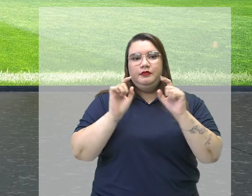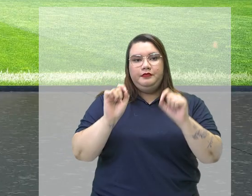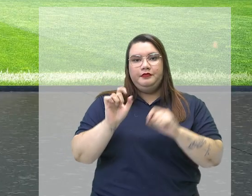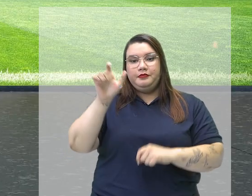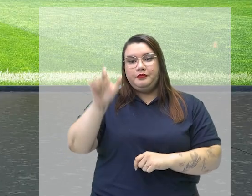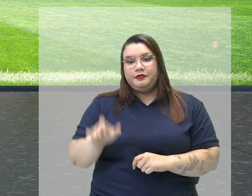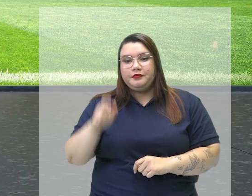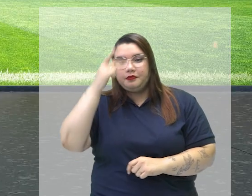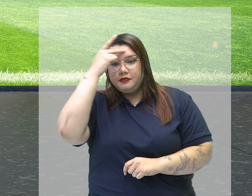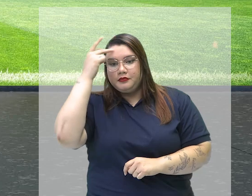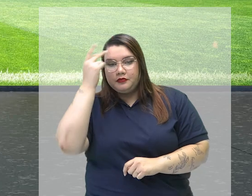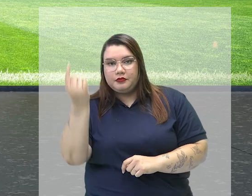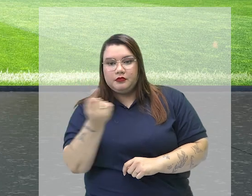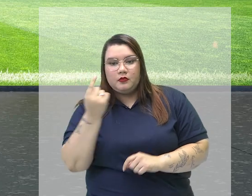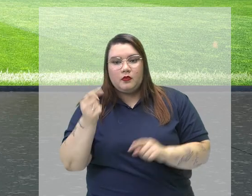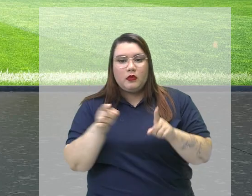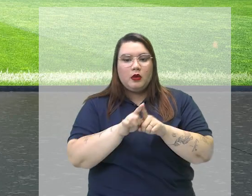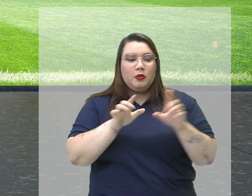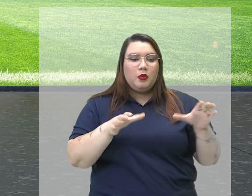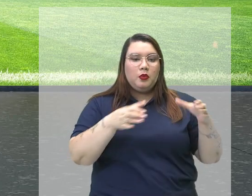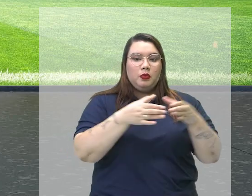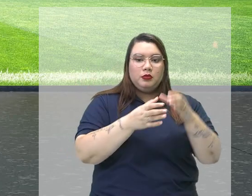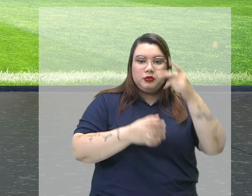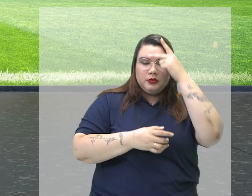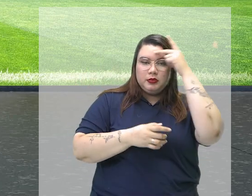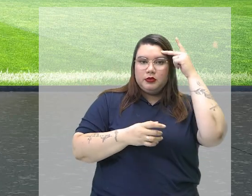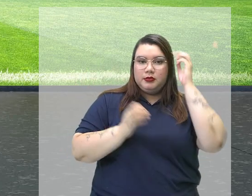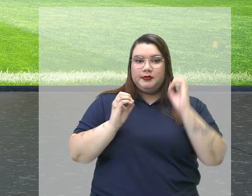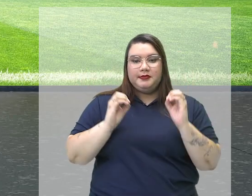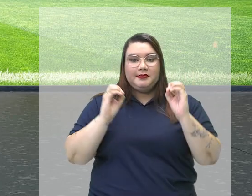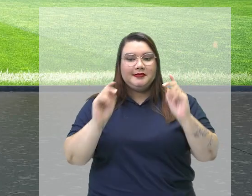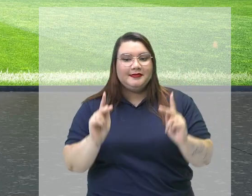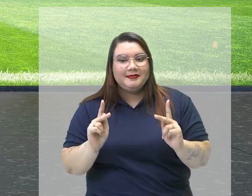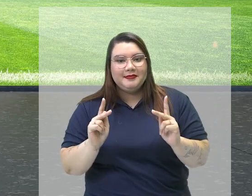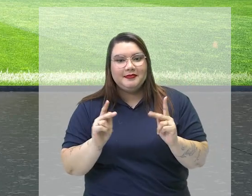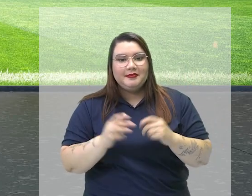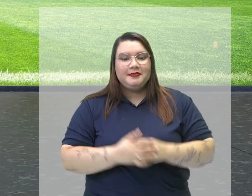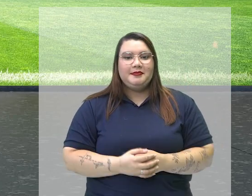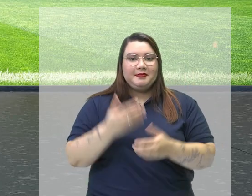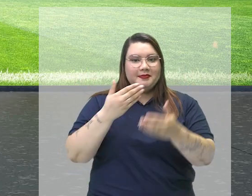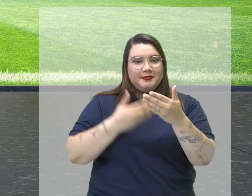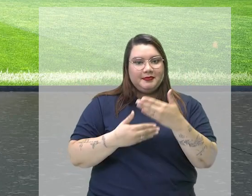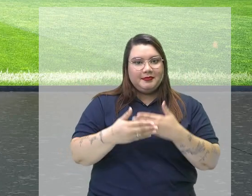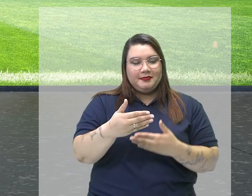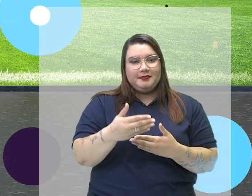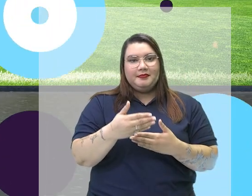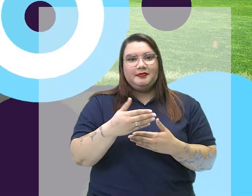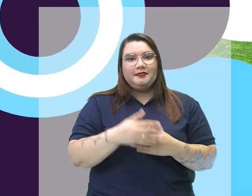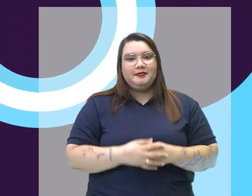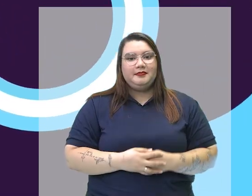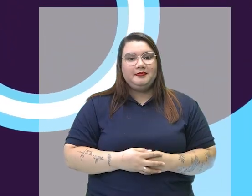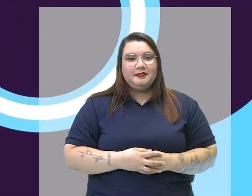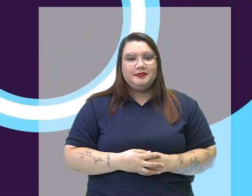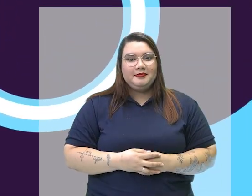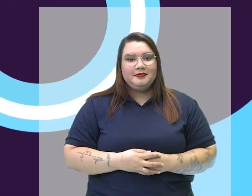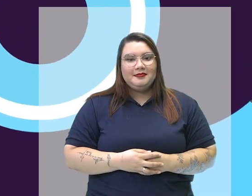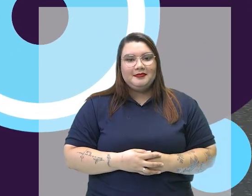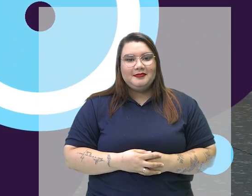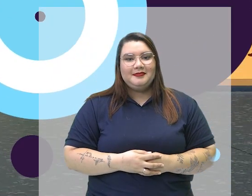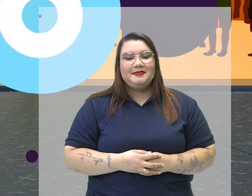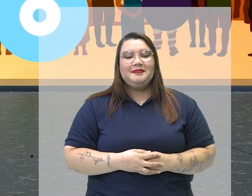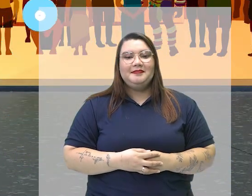tanto para o indivíduo como para um coletivo de pessoas. Certo? Prosseguindo, vamos ver